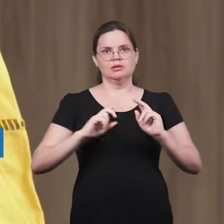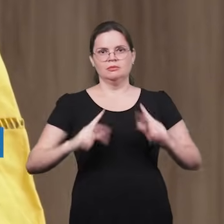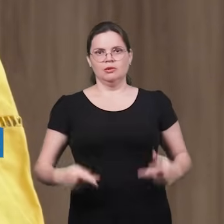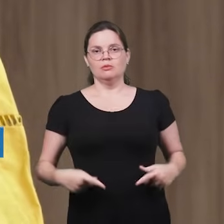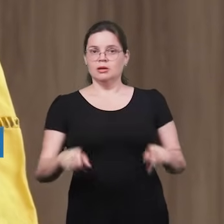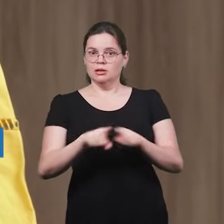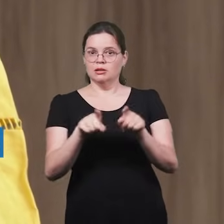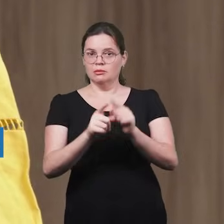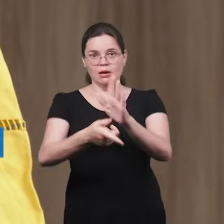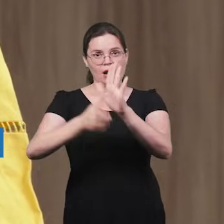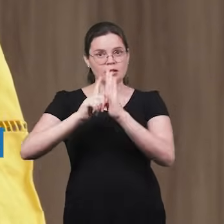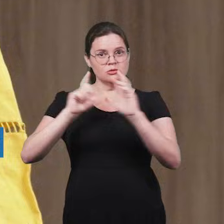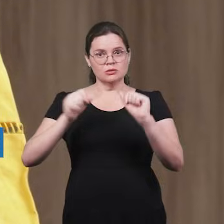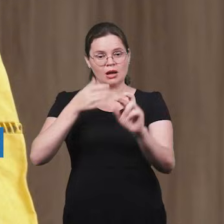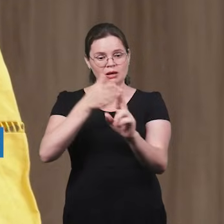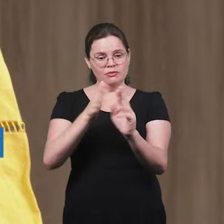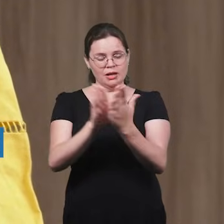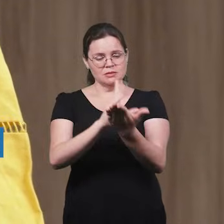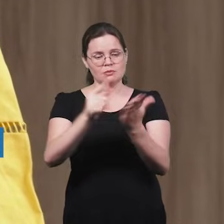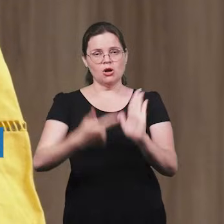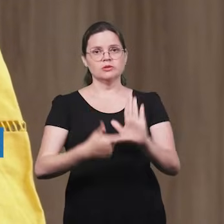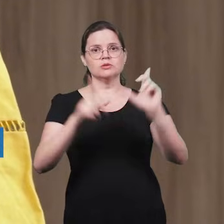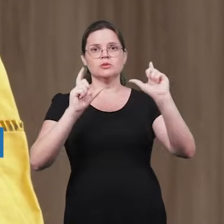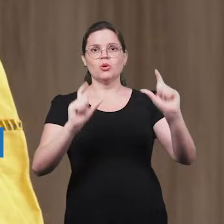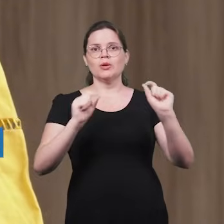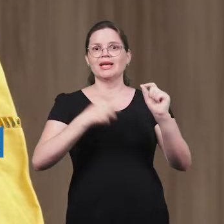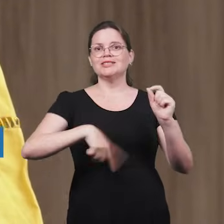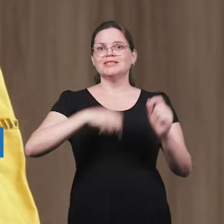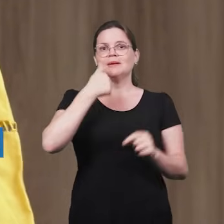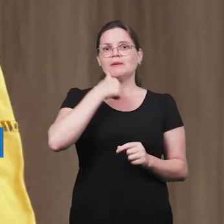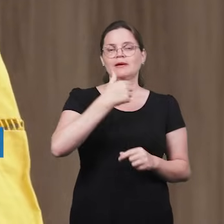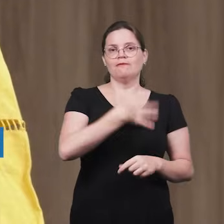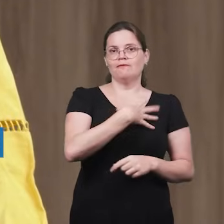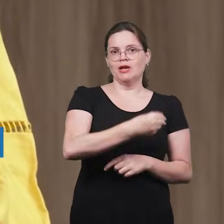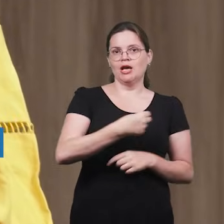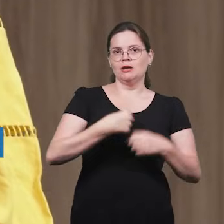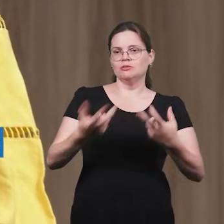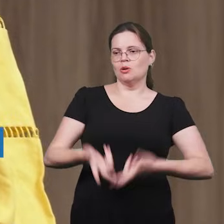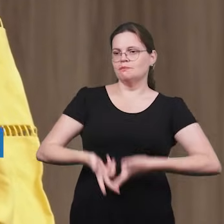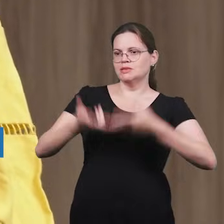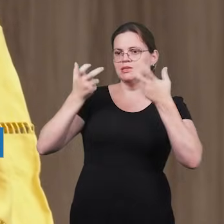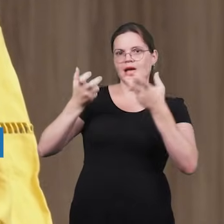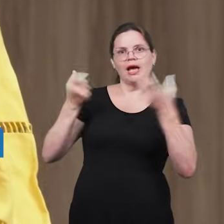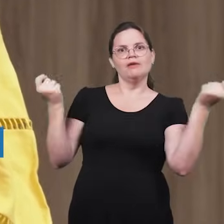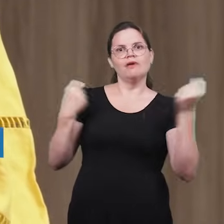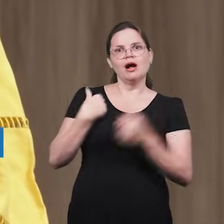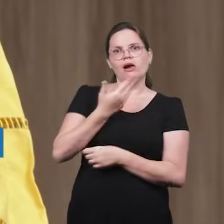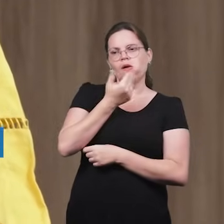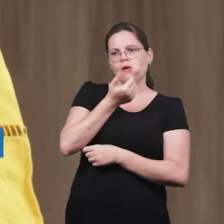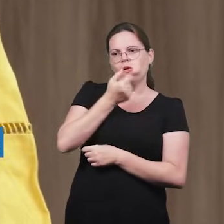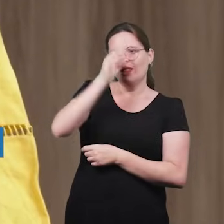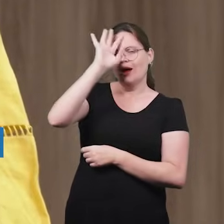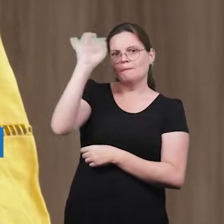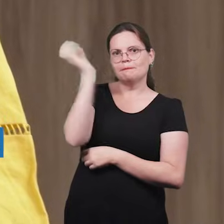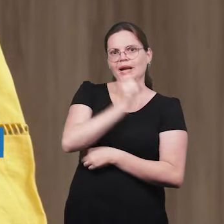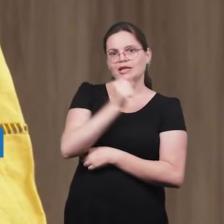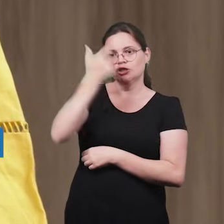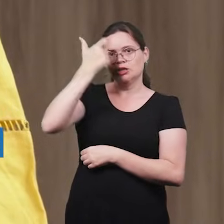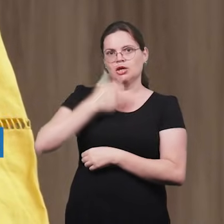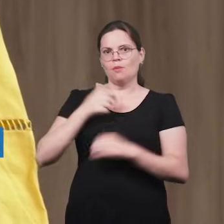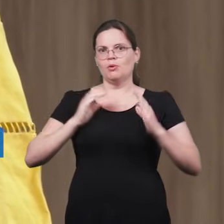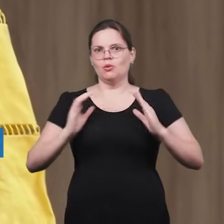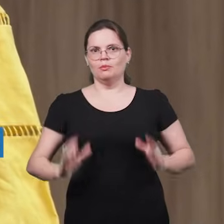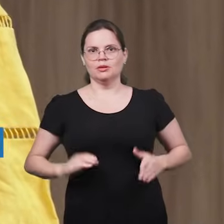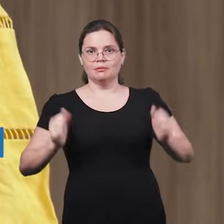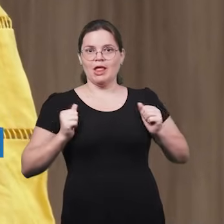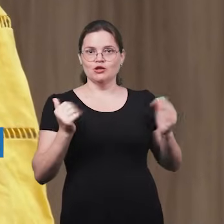do Senhor, ela mostra que os filhos eles aprendem muito mais pelo nosso exemplo, pelas nossas ações, né?